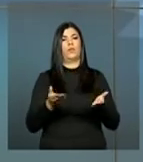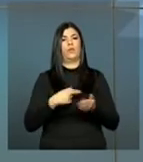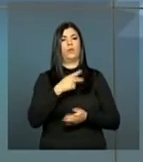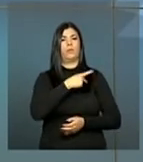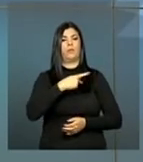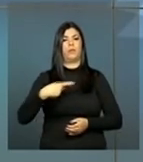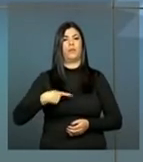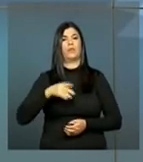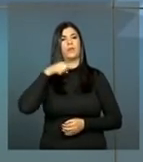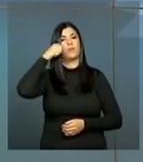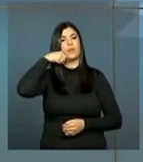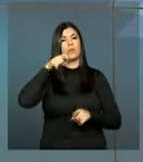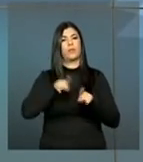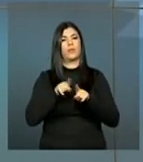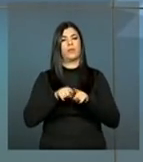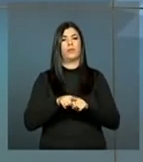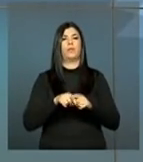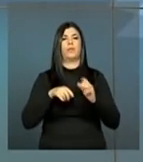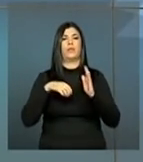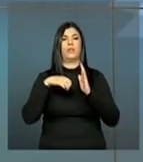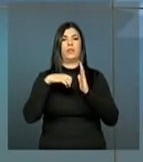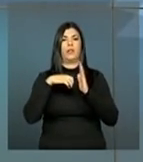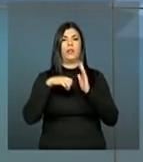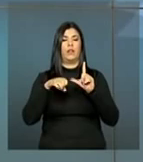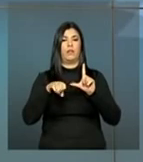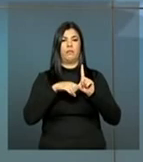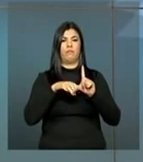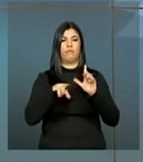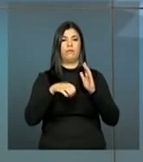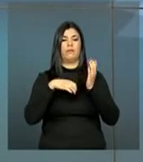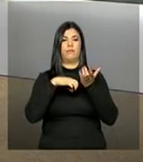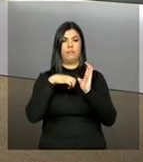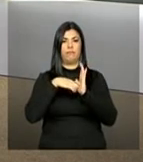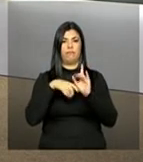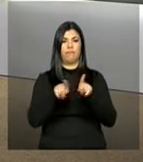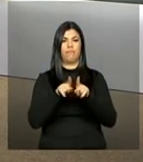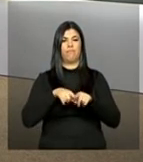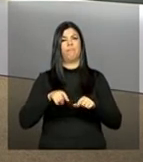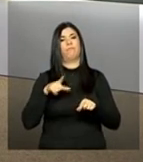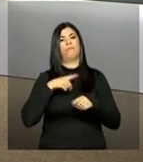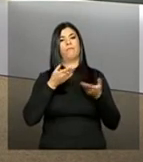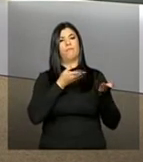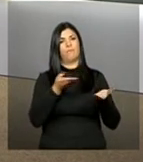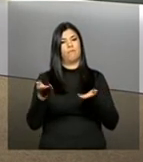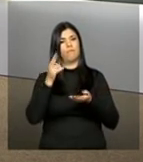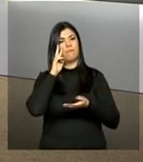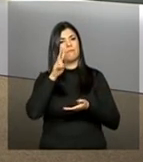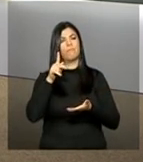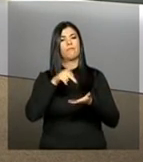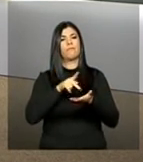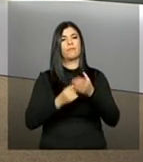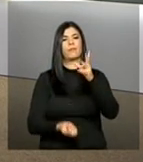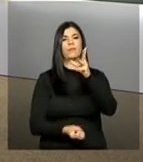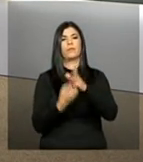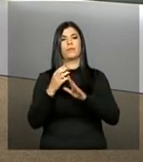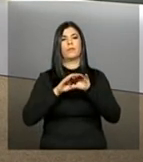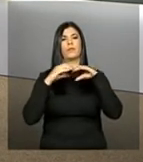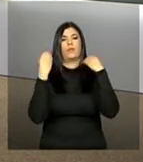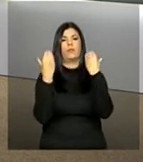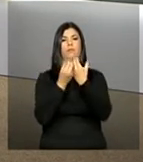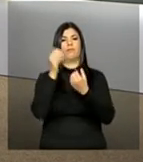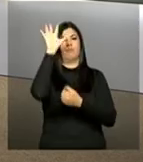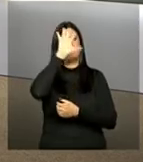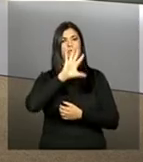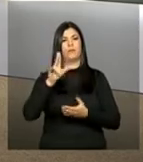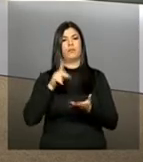do Senado Federal da câmara dos deputados e do Supremo Tribunal Federal confira agora o porquê da criação da comissão nacional da